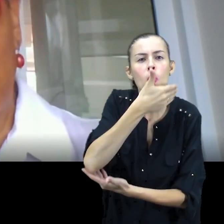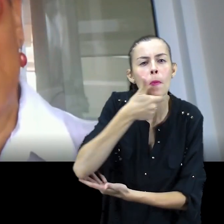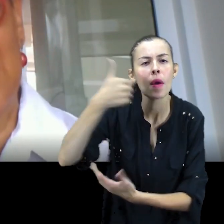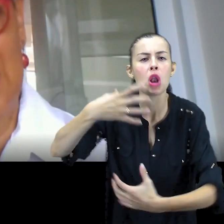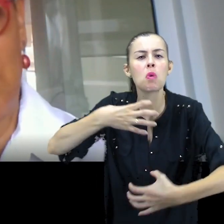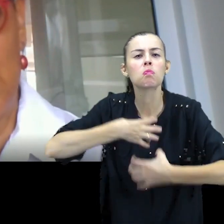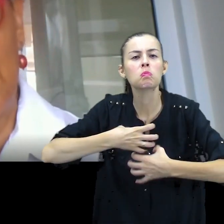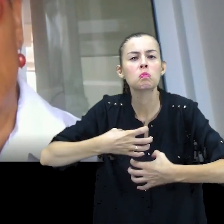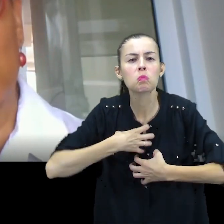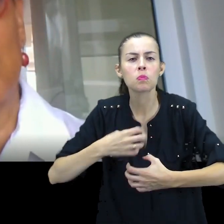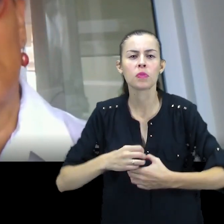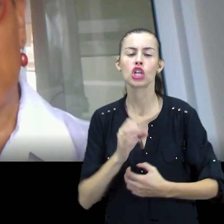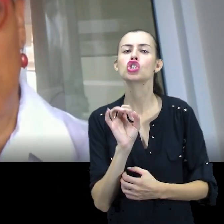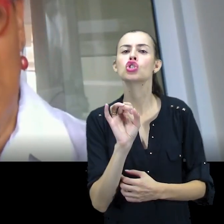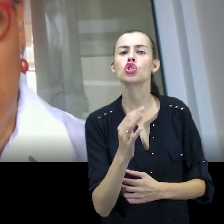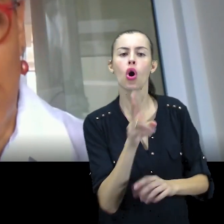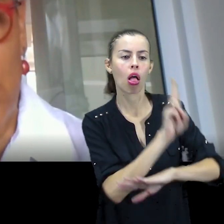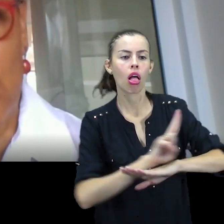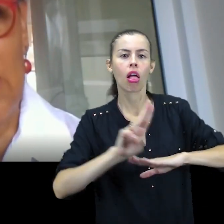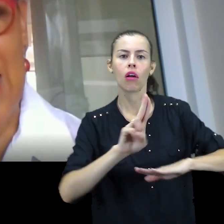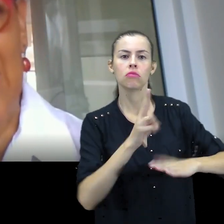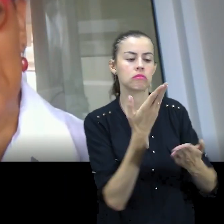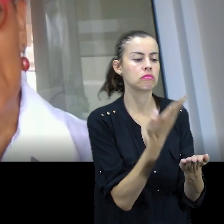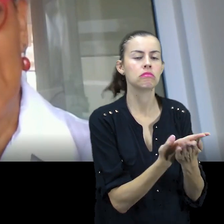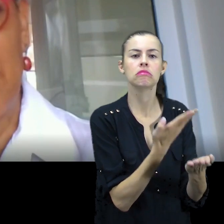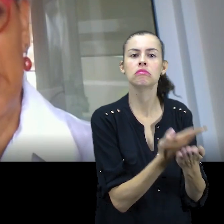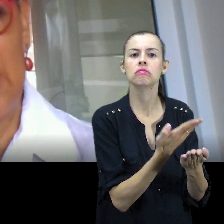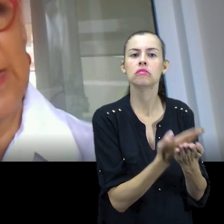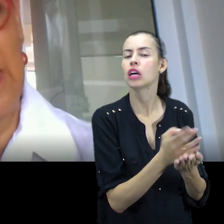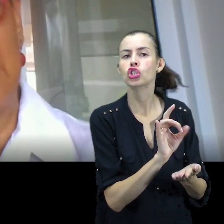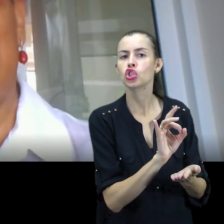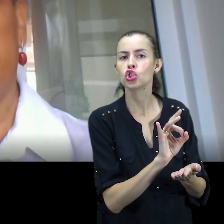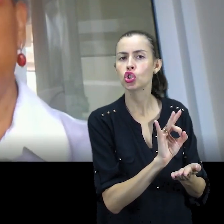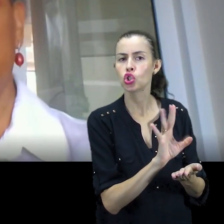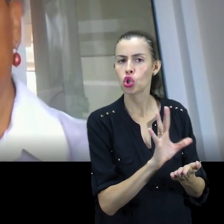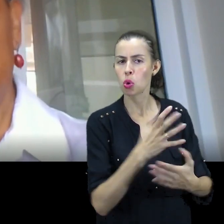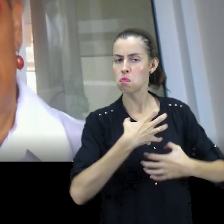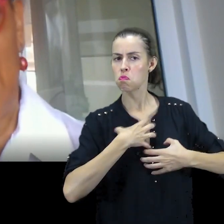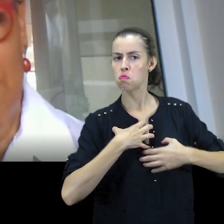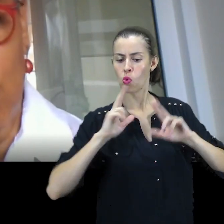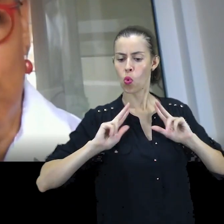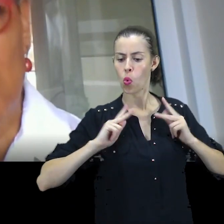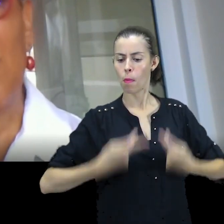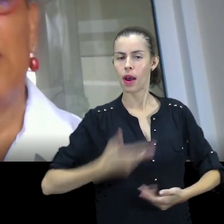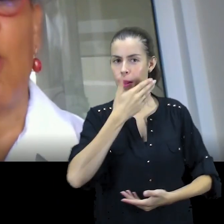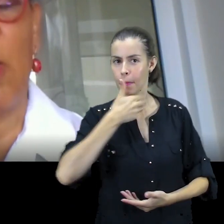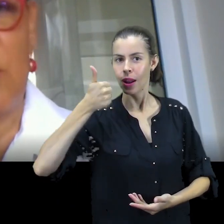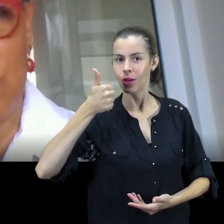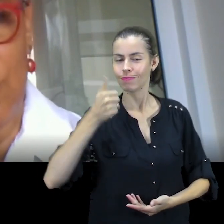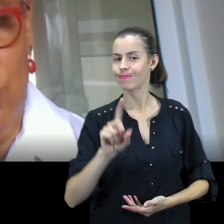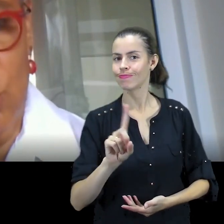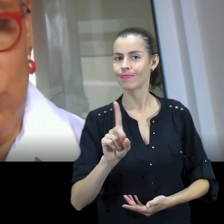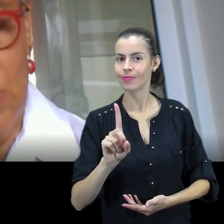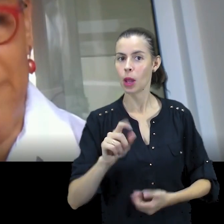a formação em direitos humanos é uma oportunidade para a gente tentar vislumbrar mundos